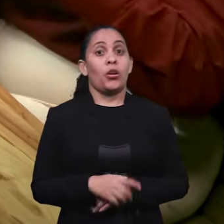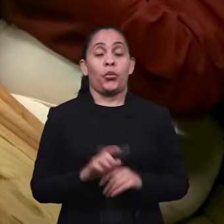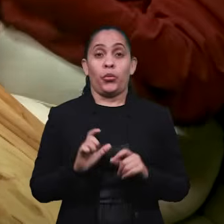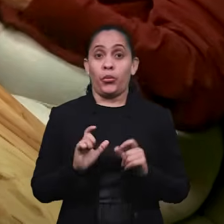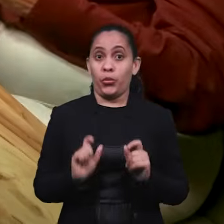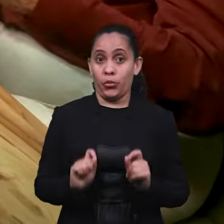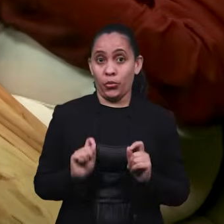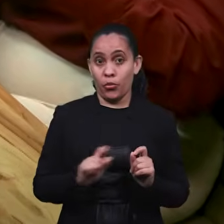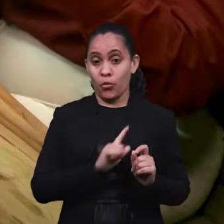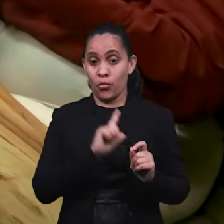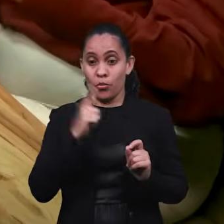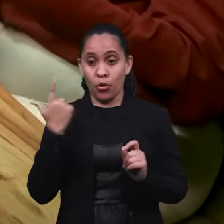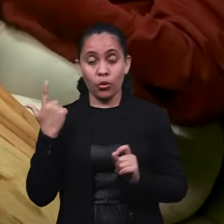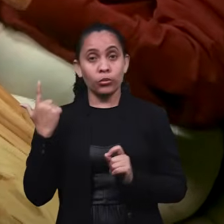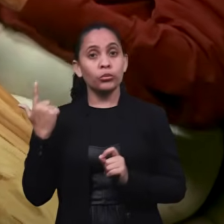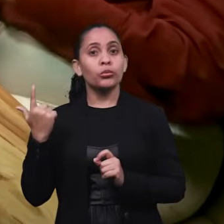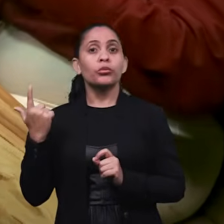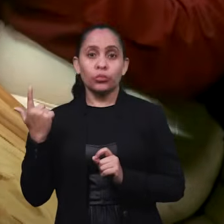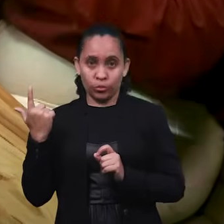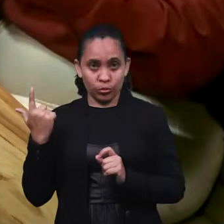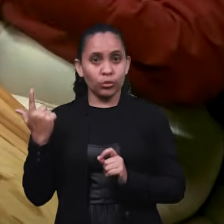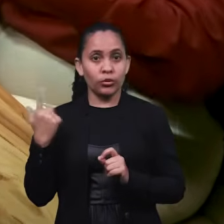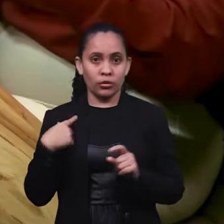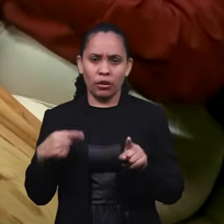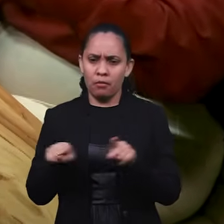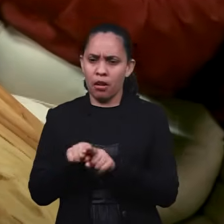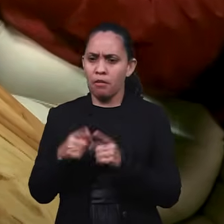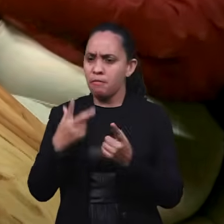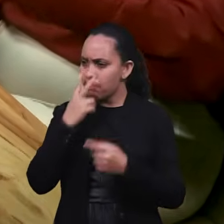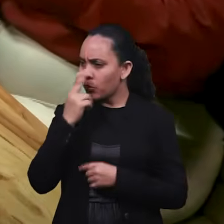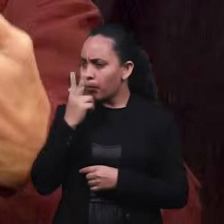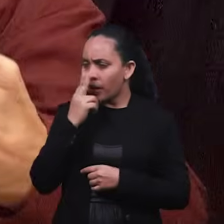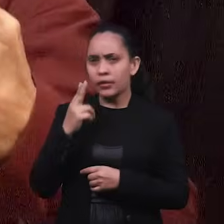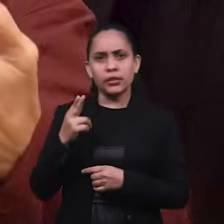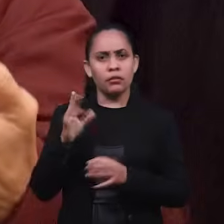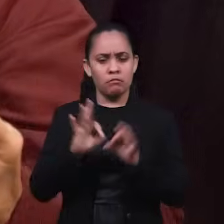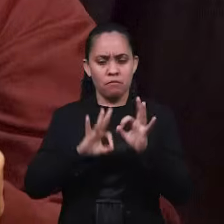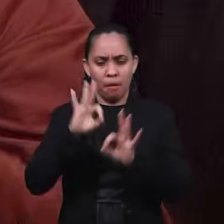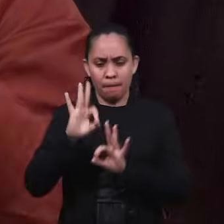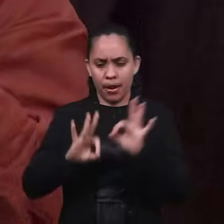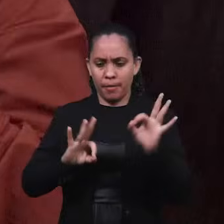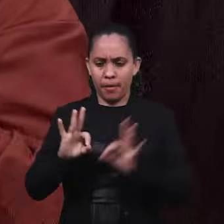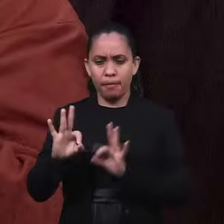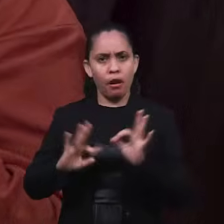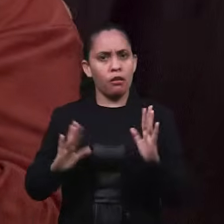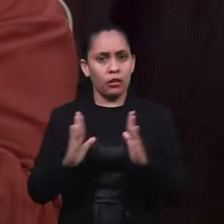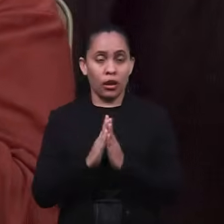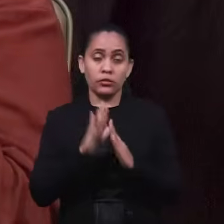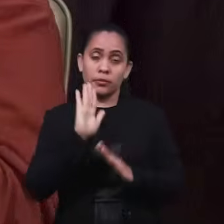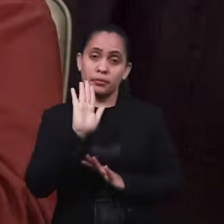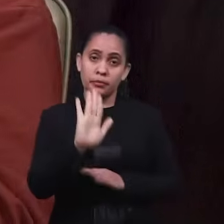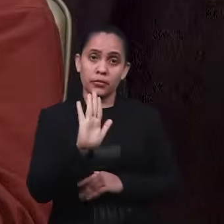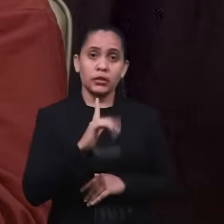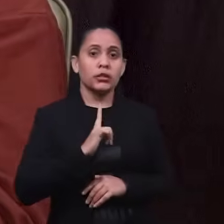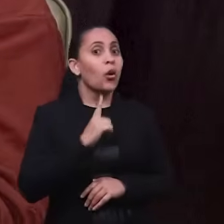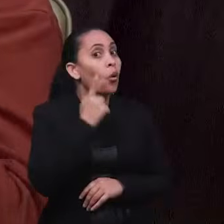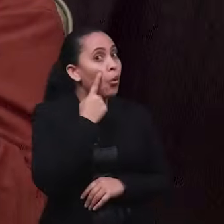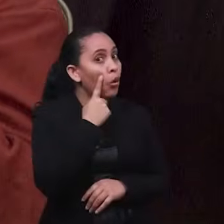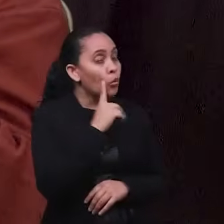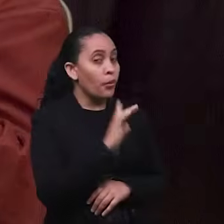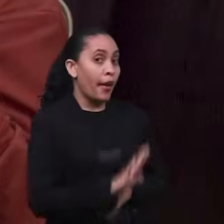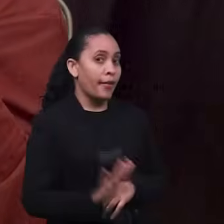é considerado um probiótico também que a gente faz. A gente tem todo aquele preparo caseiro, só que um